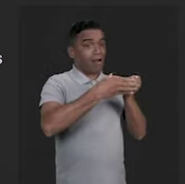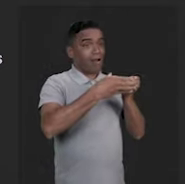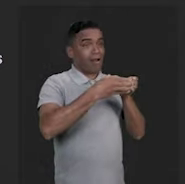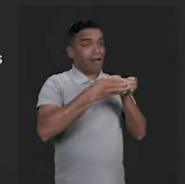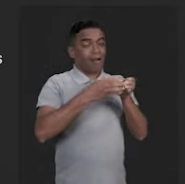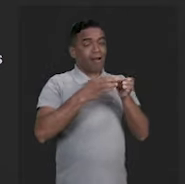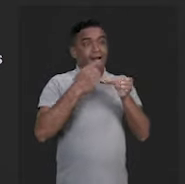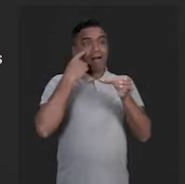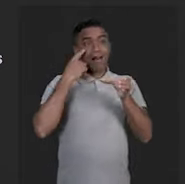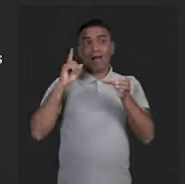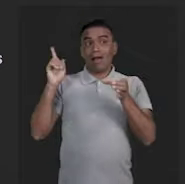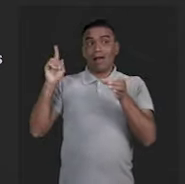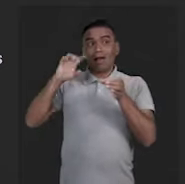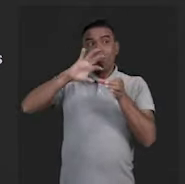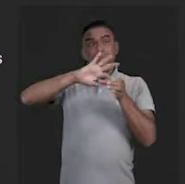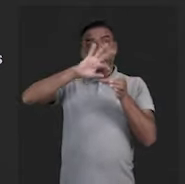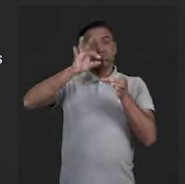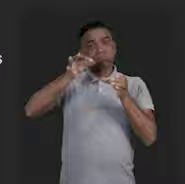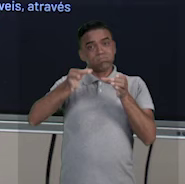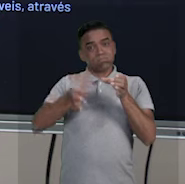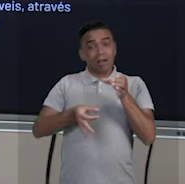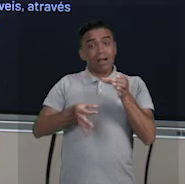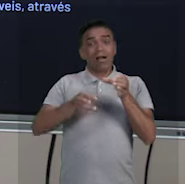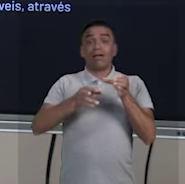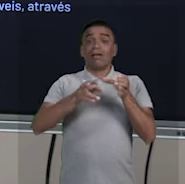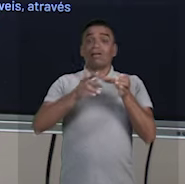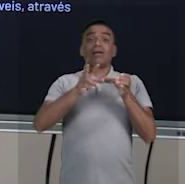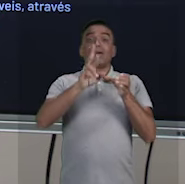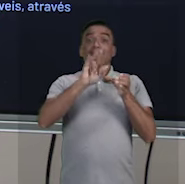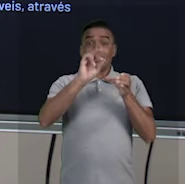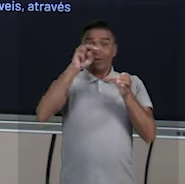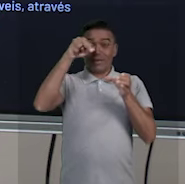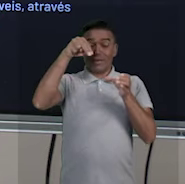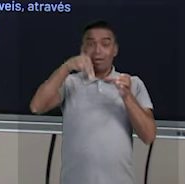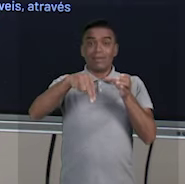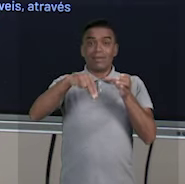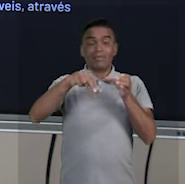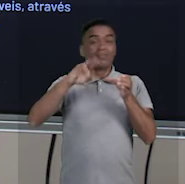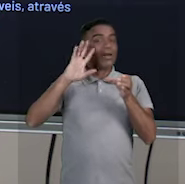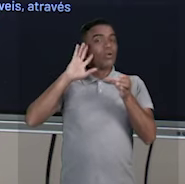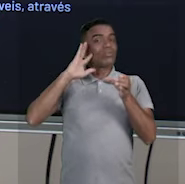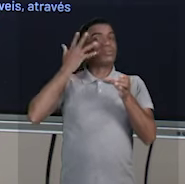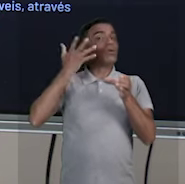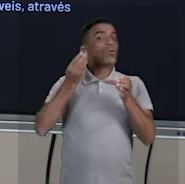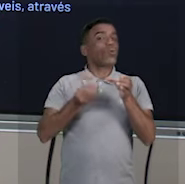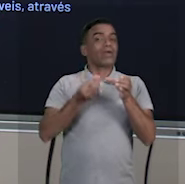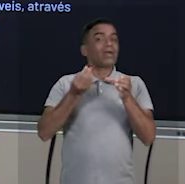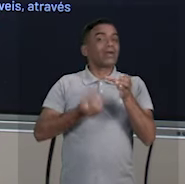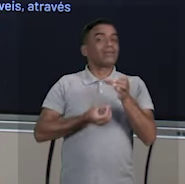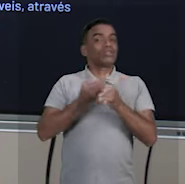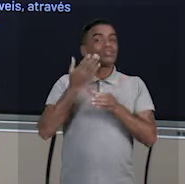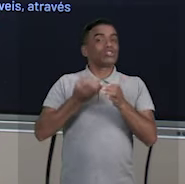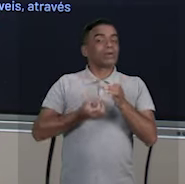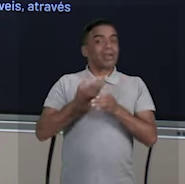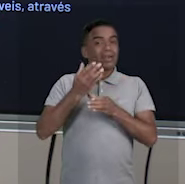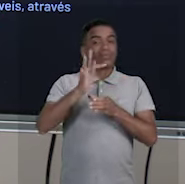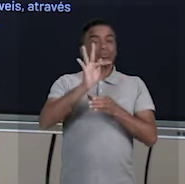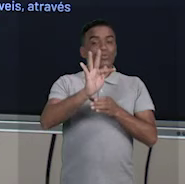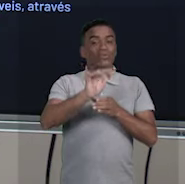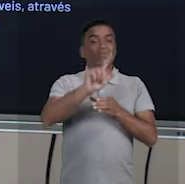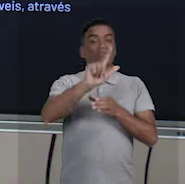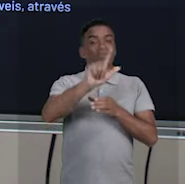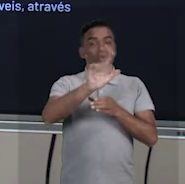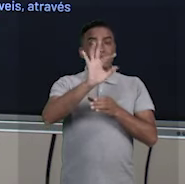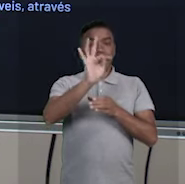a região do túbulo renal e onde vai ocorrer o processo de filtração,